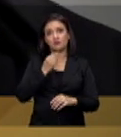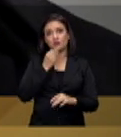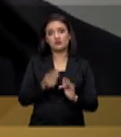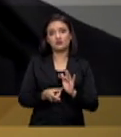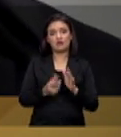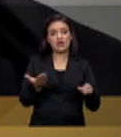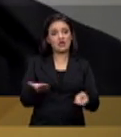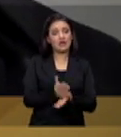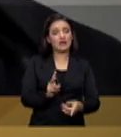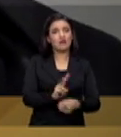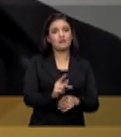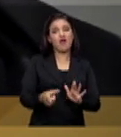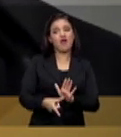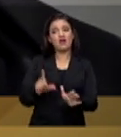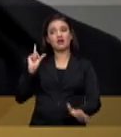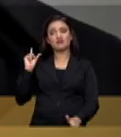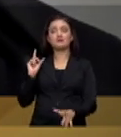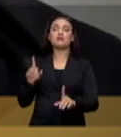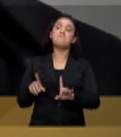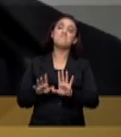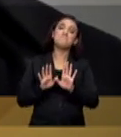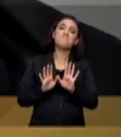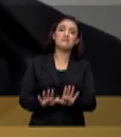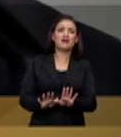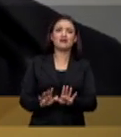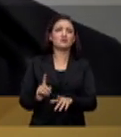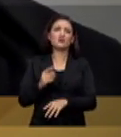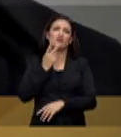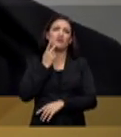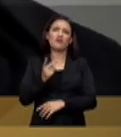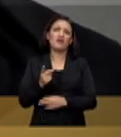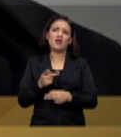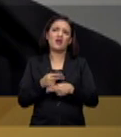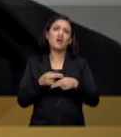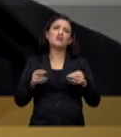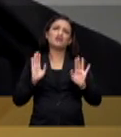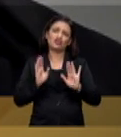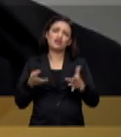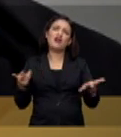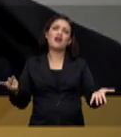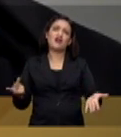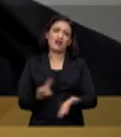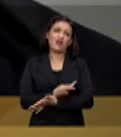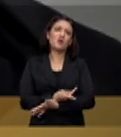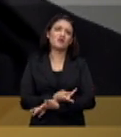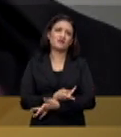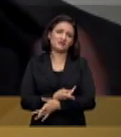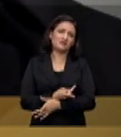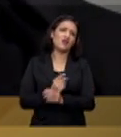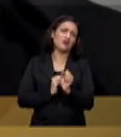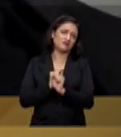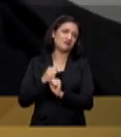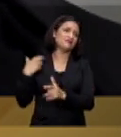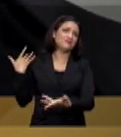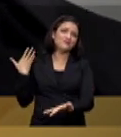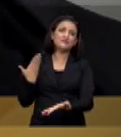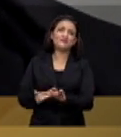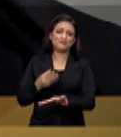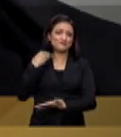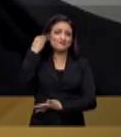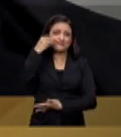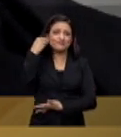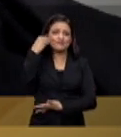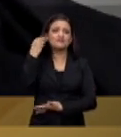vou repassar aqui incidentes que nós já tivemos ao longo do tempo por conta exatamente